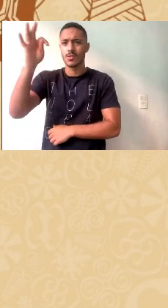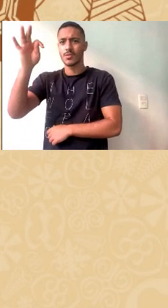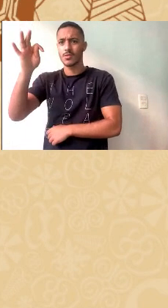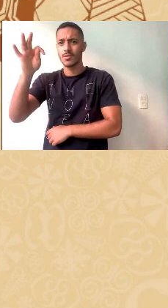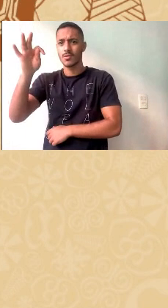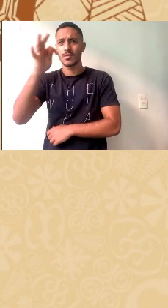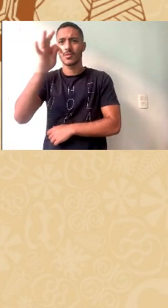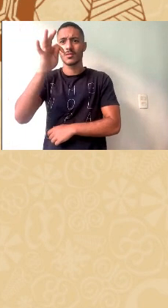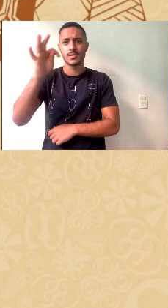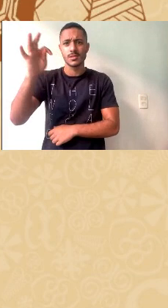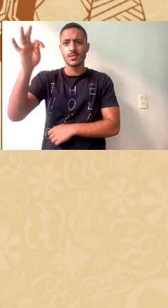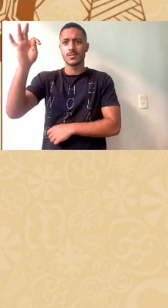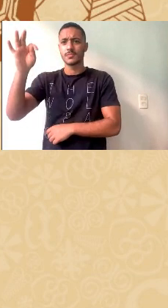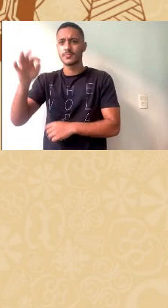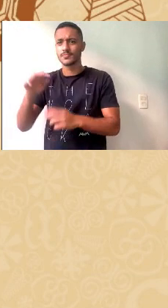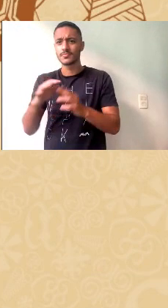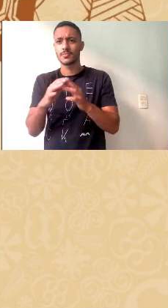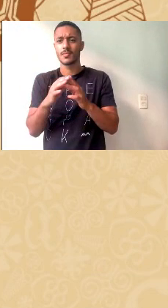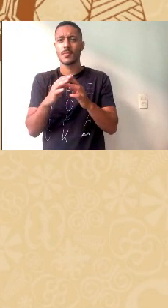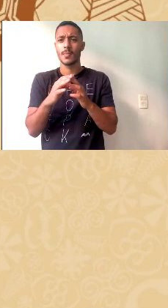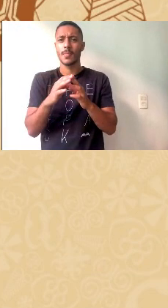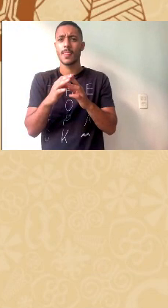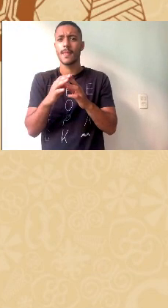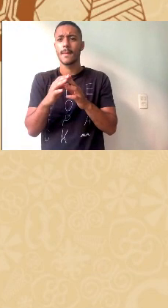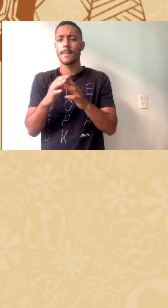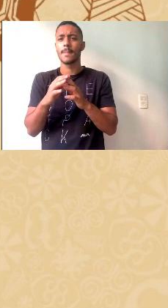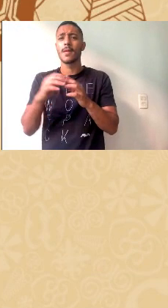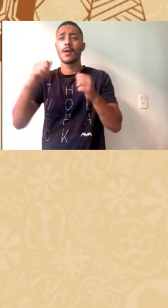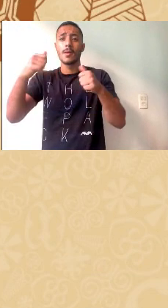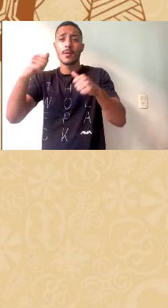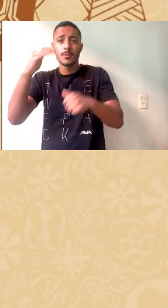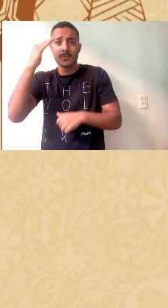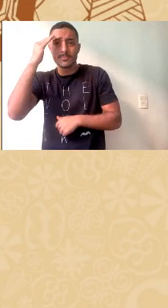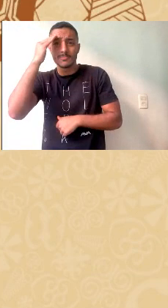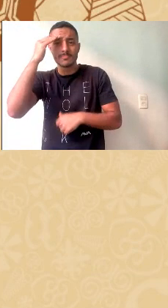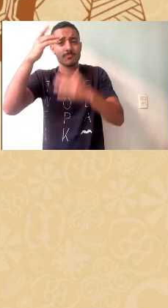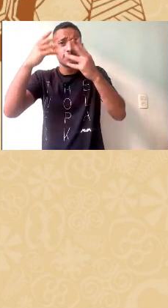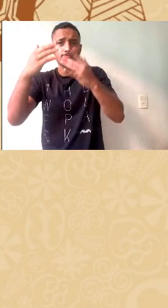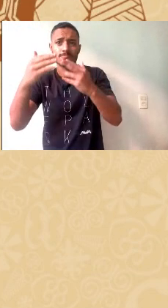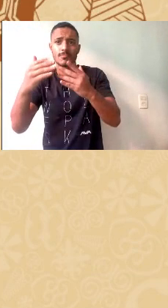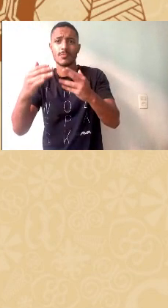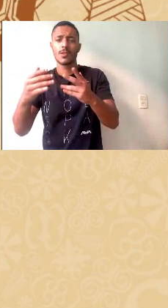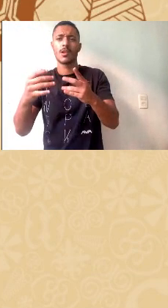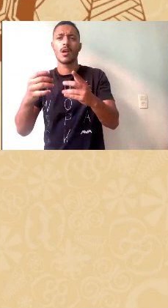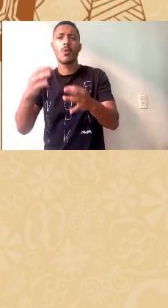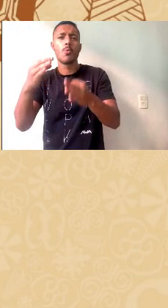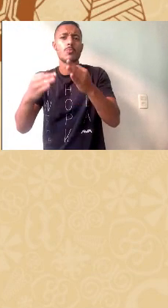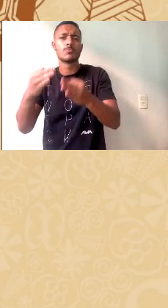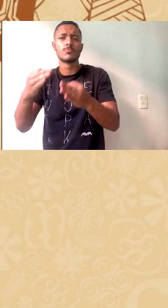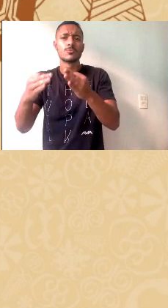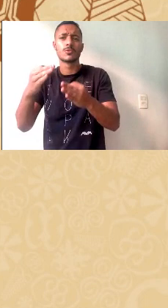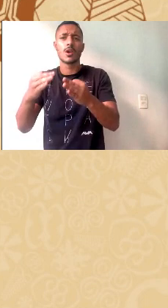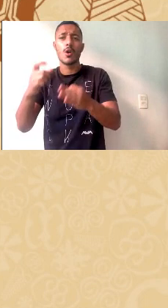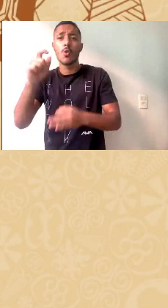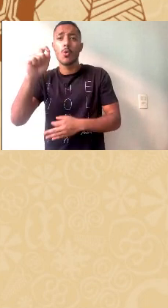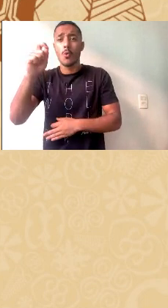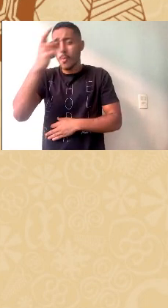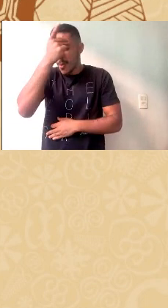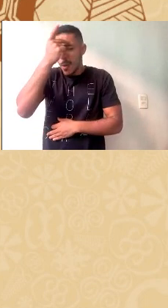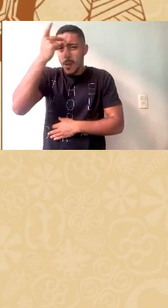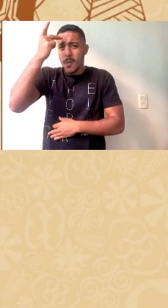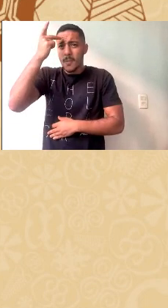com muitas dessas teorias, para tentar entender, explicar ou justificar a inferioridade da população